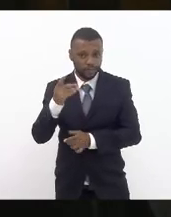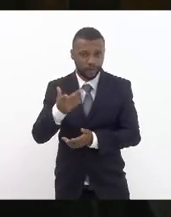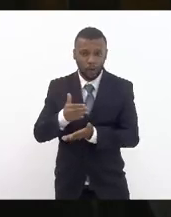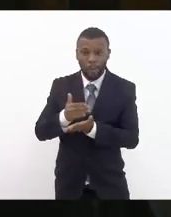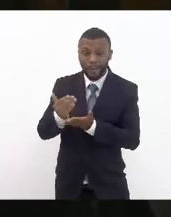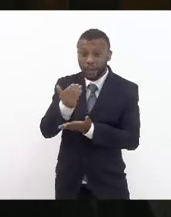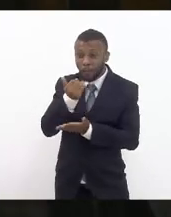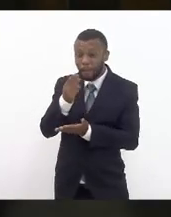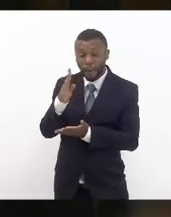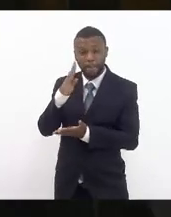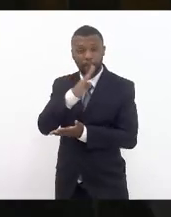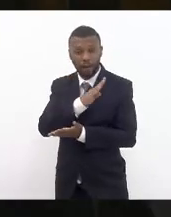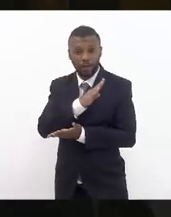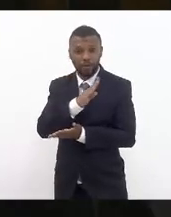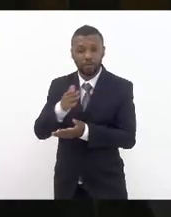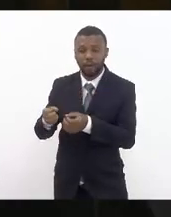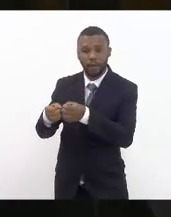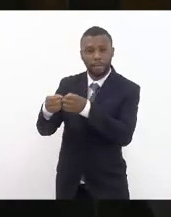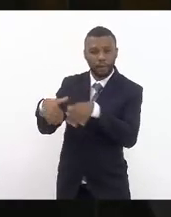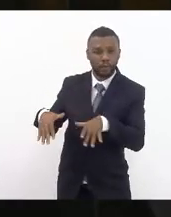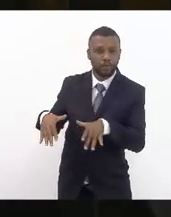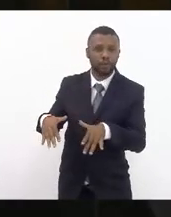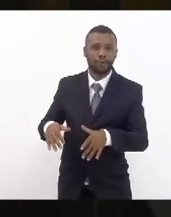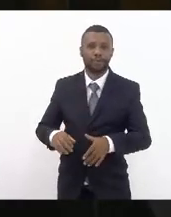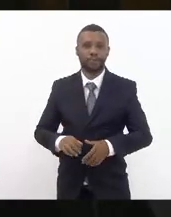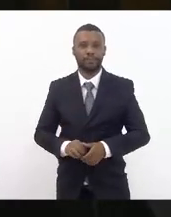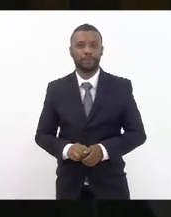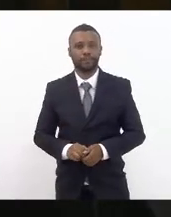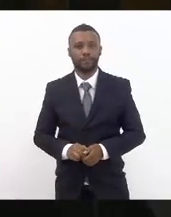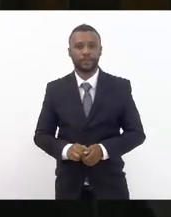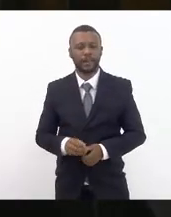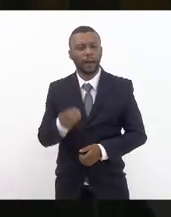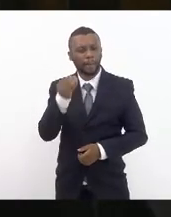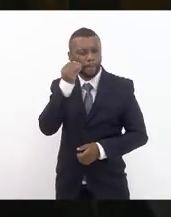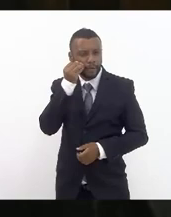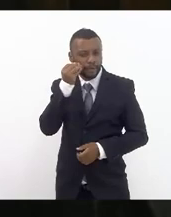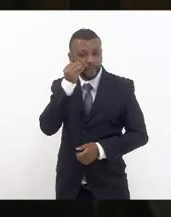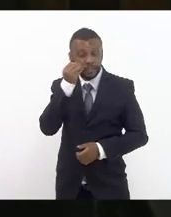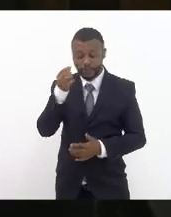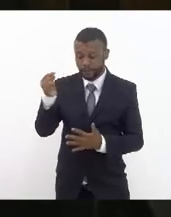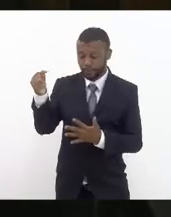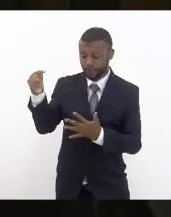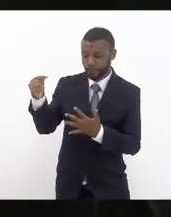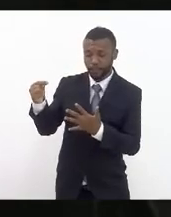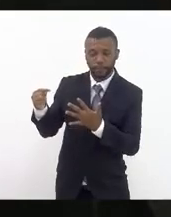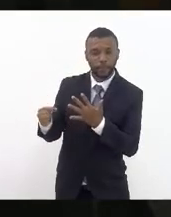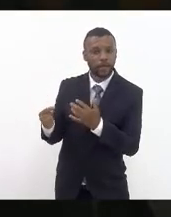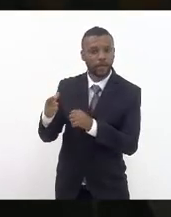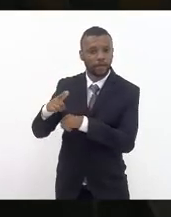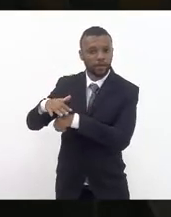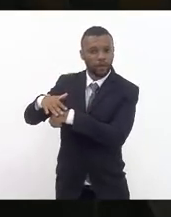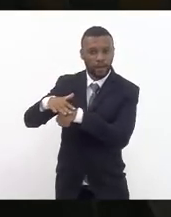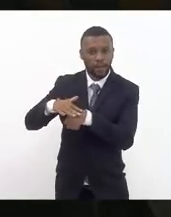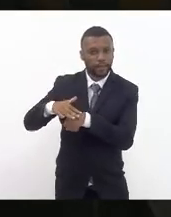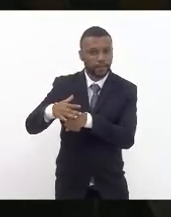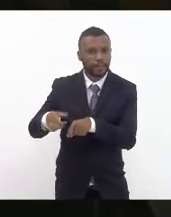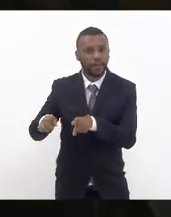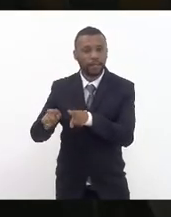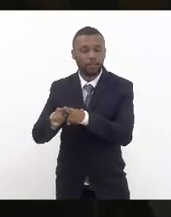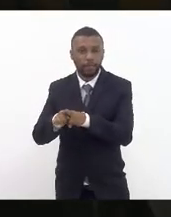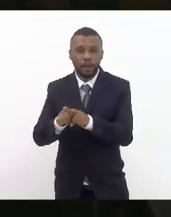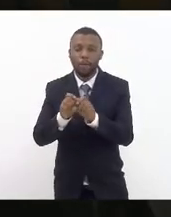E verifica-se que entre essas doenças também já se torna um